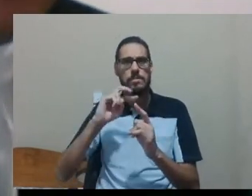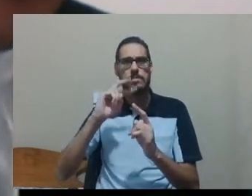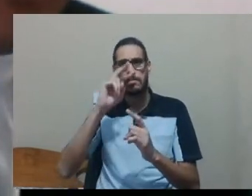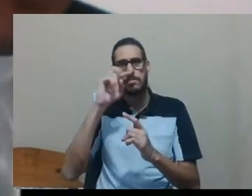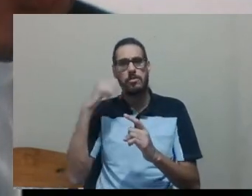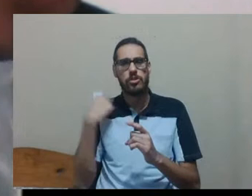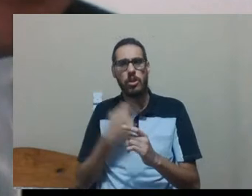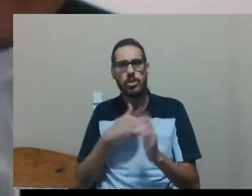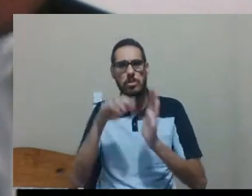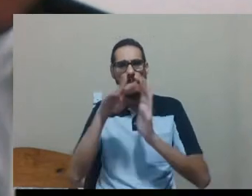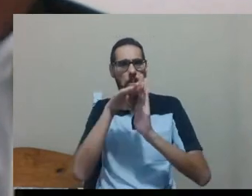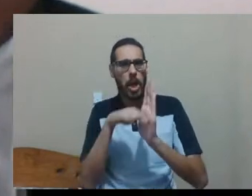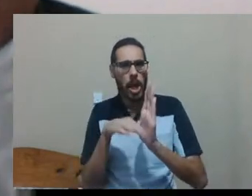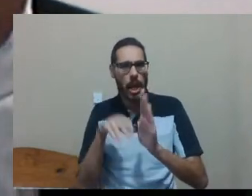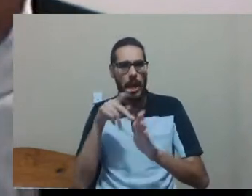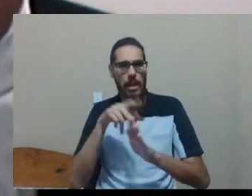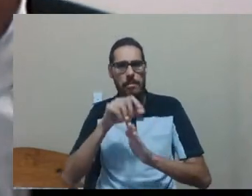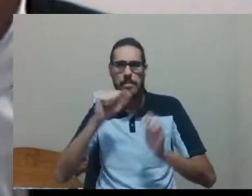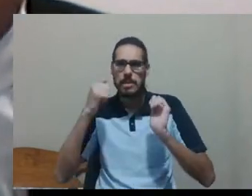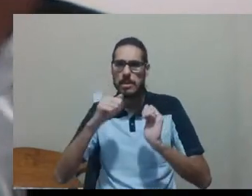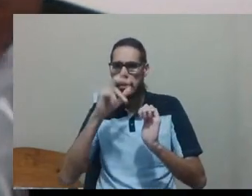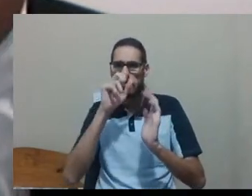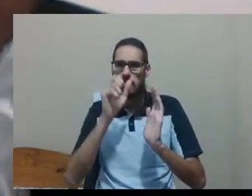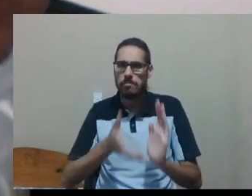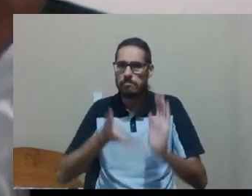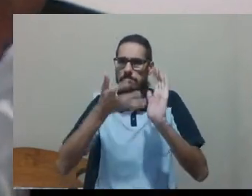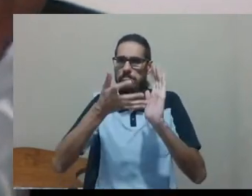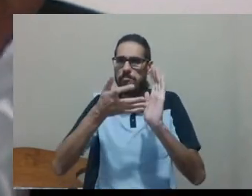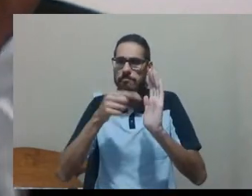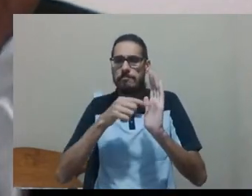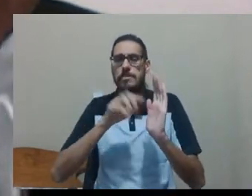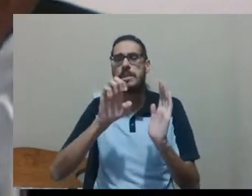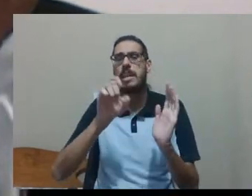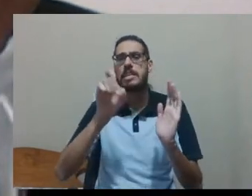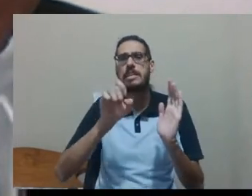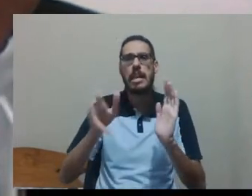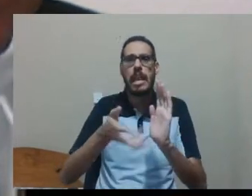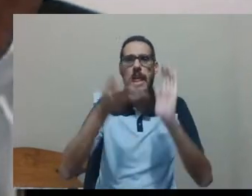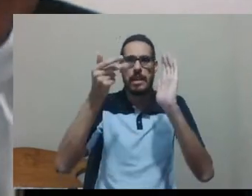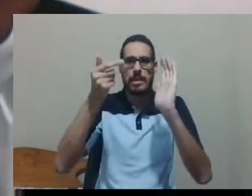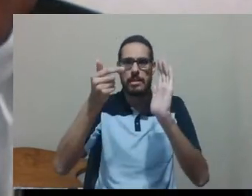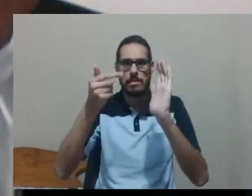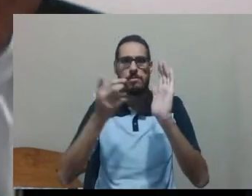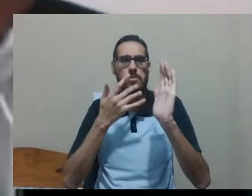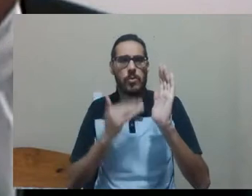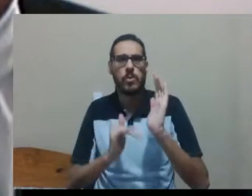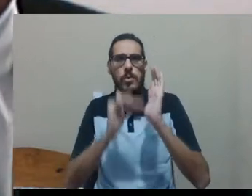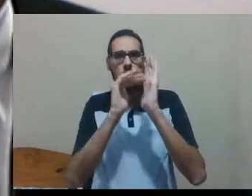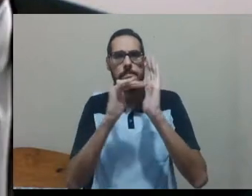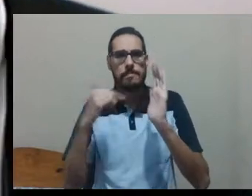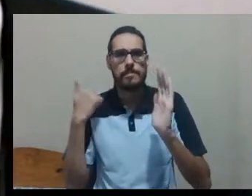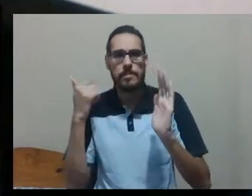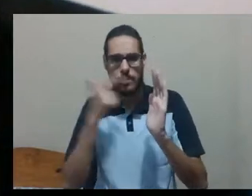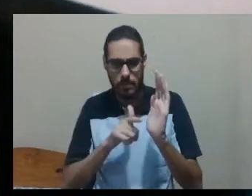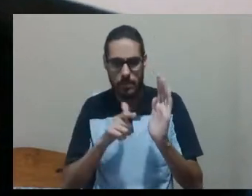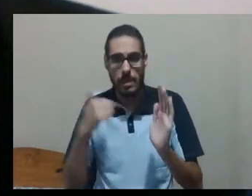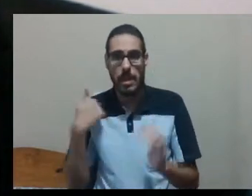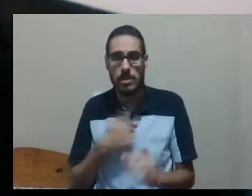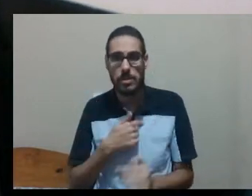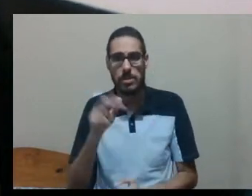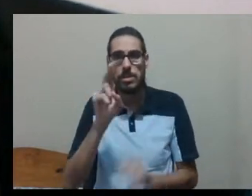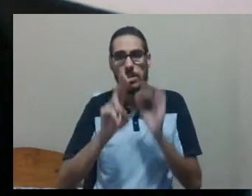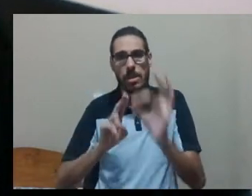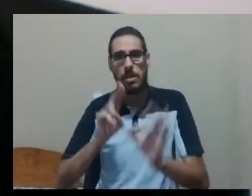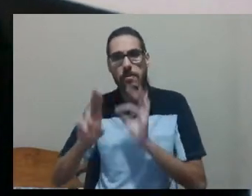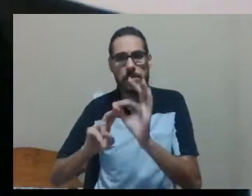precisam tornar-se programas de excelência, todos eles. Nós temos na UFSCar diversos programas de pós-graduação